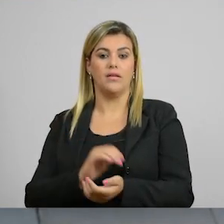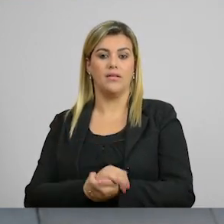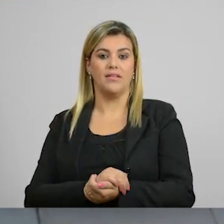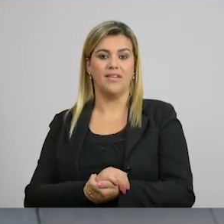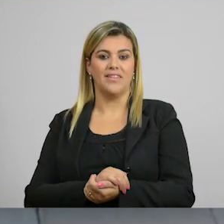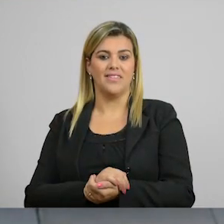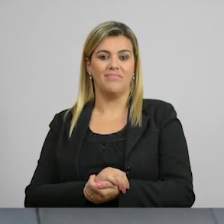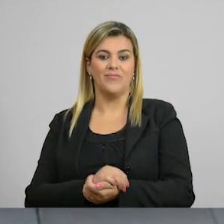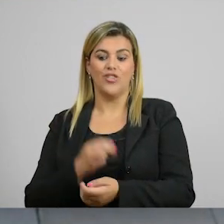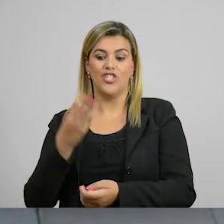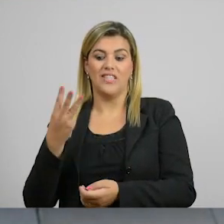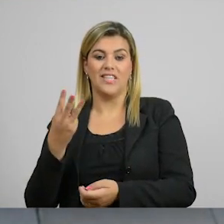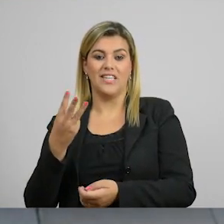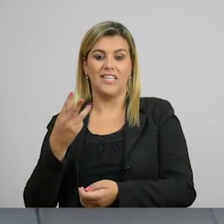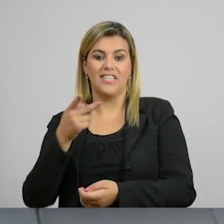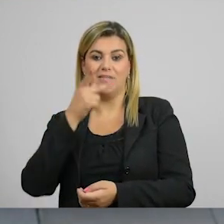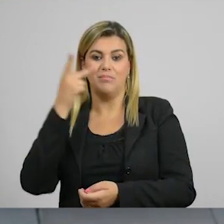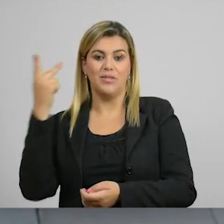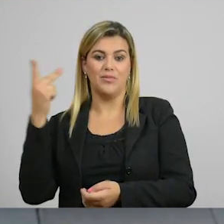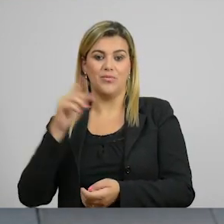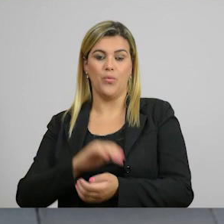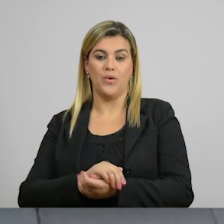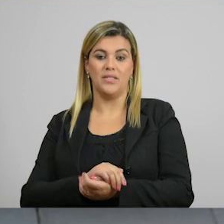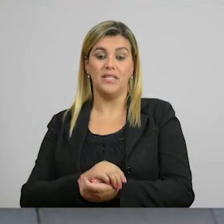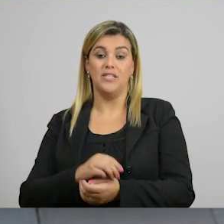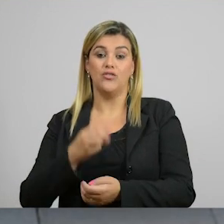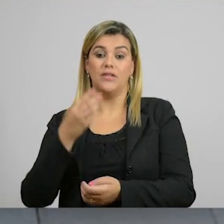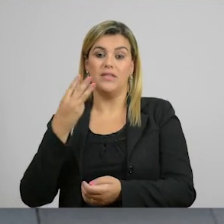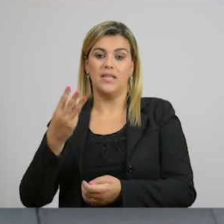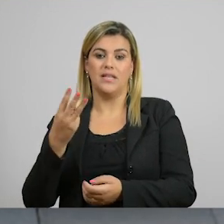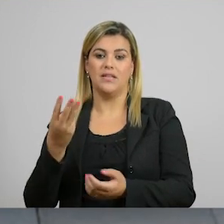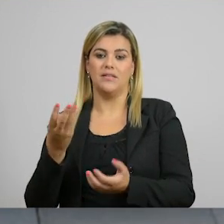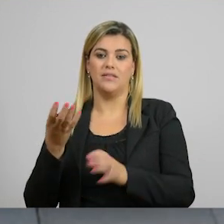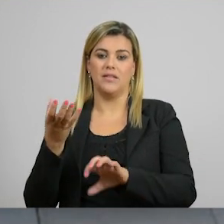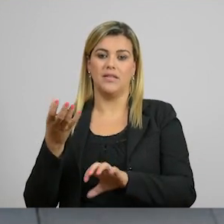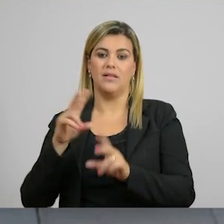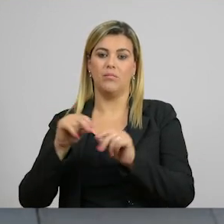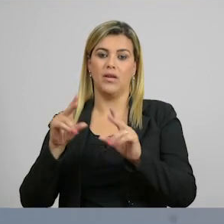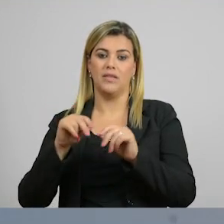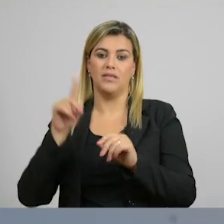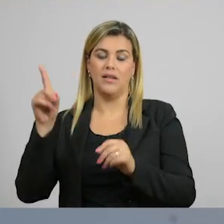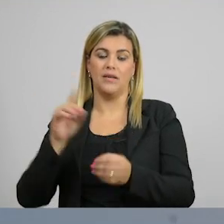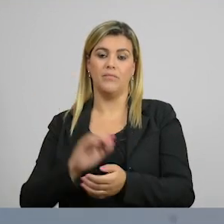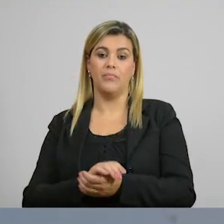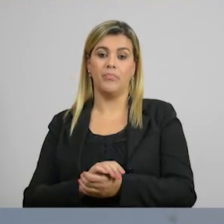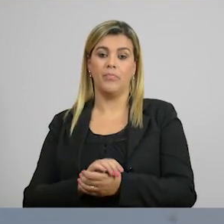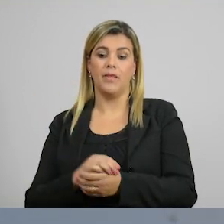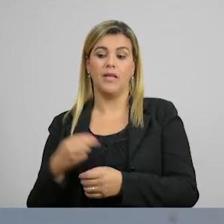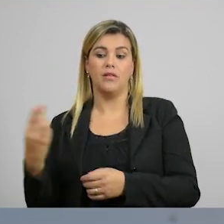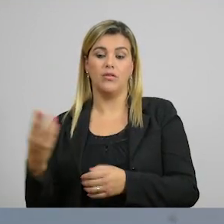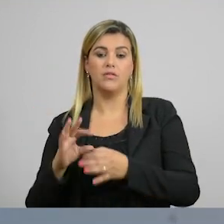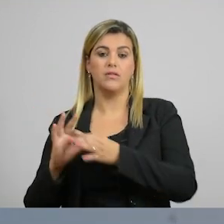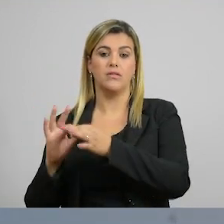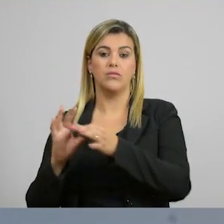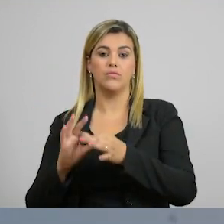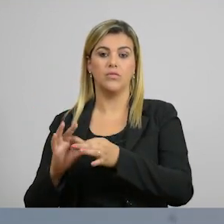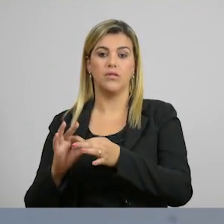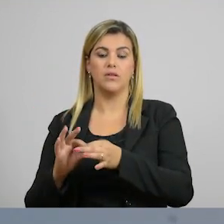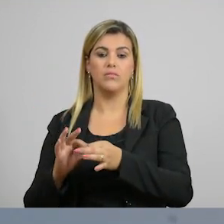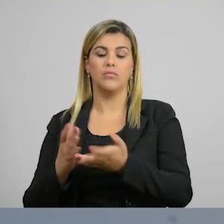começando no conselho, só tinham 3 conselhos regionais no Brasil nessa época, e nos